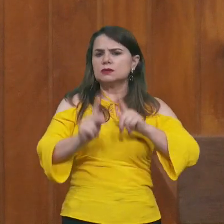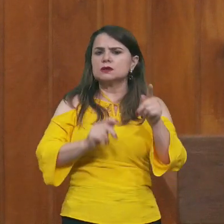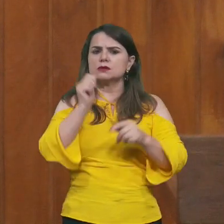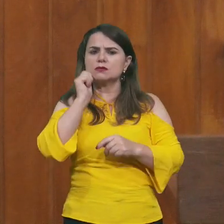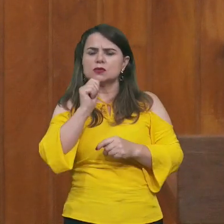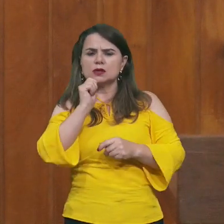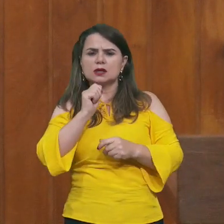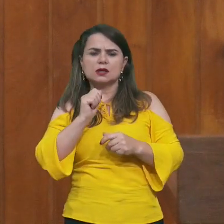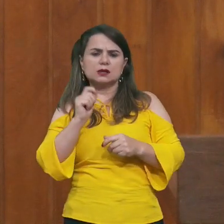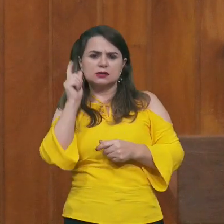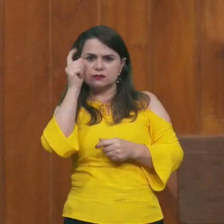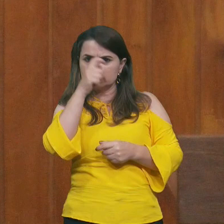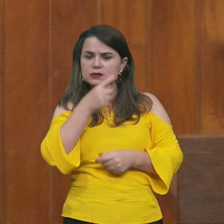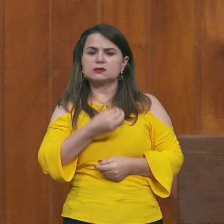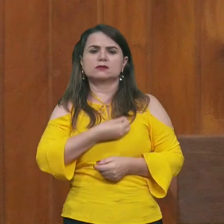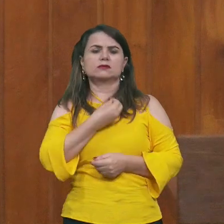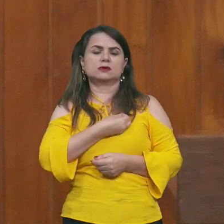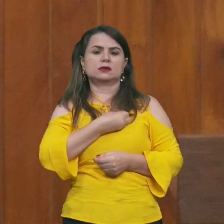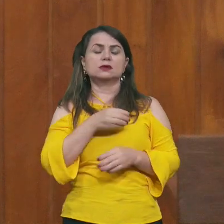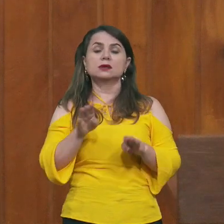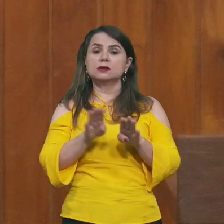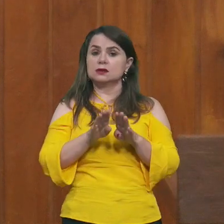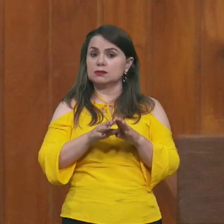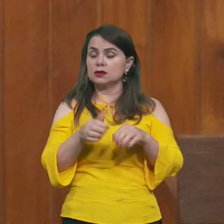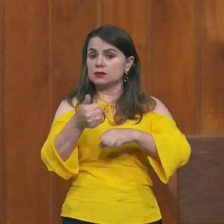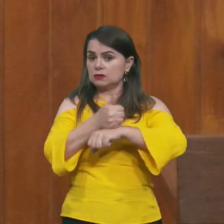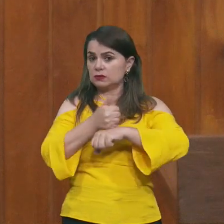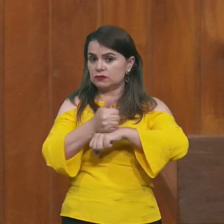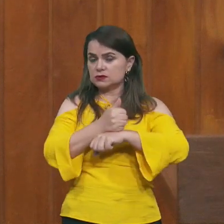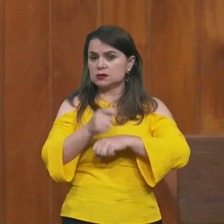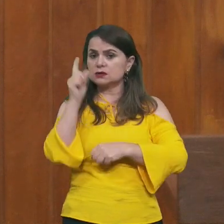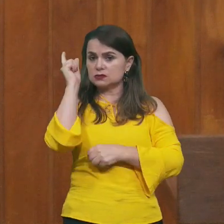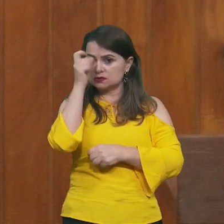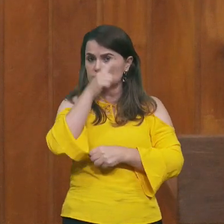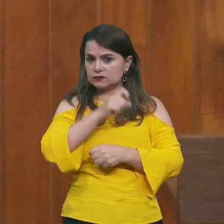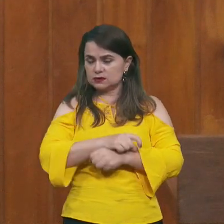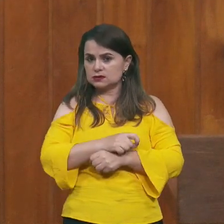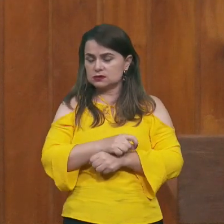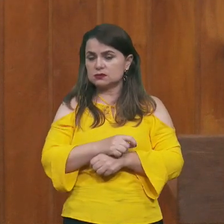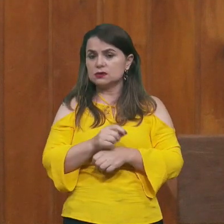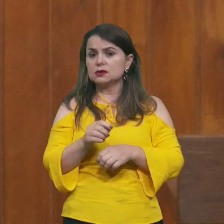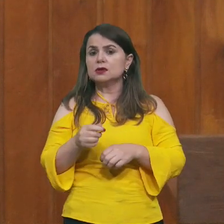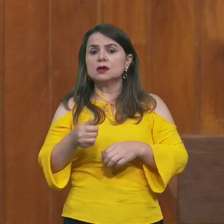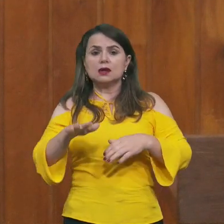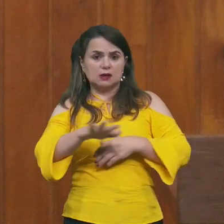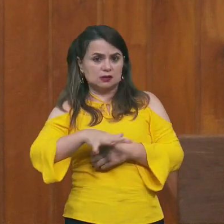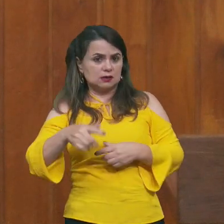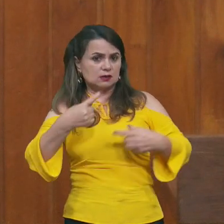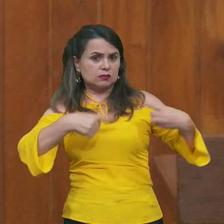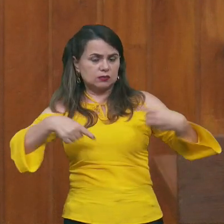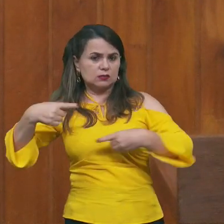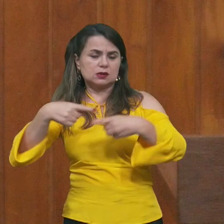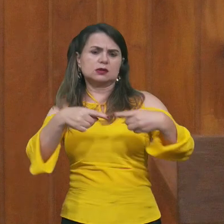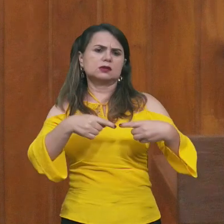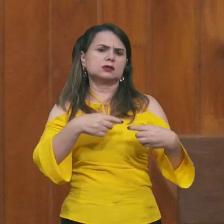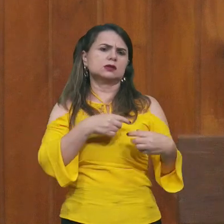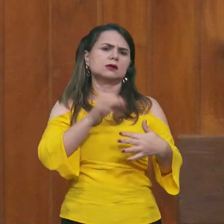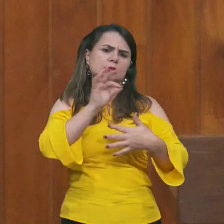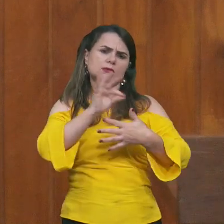na política, quando estão em cargos em grandes empresas, como muitas das mulheres aqui. Mas a gente